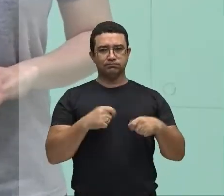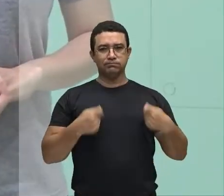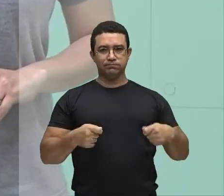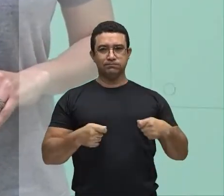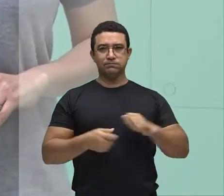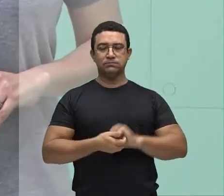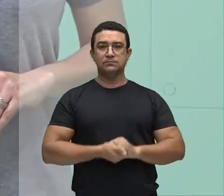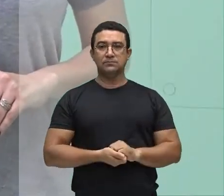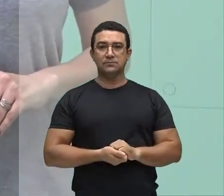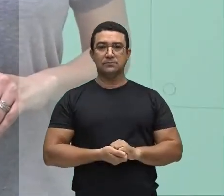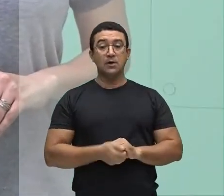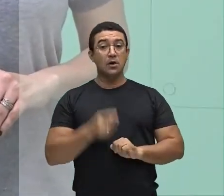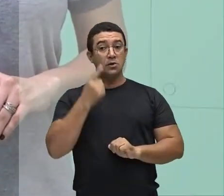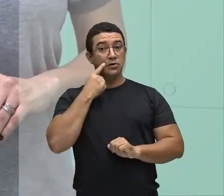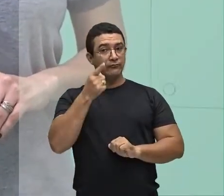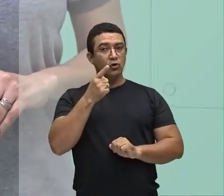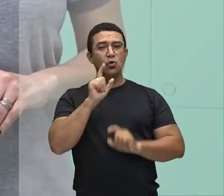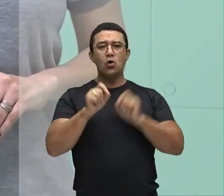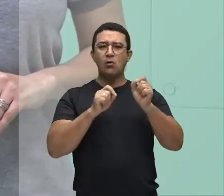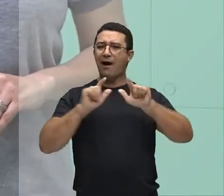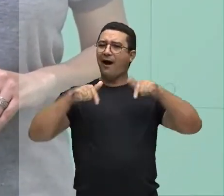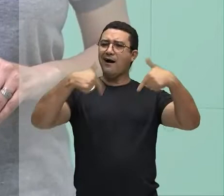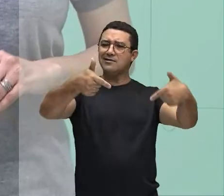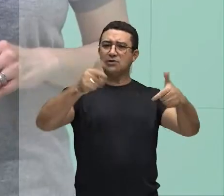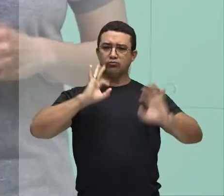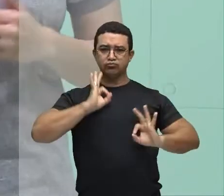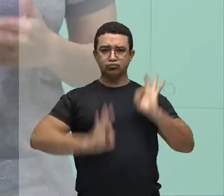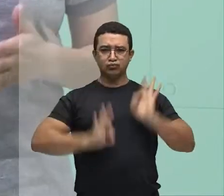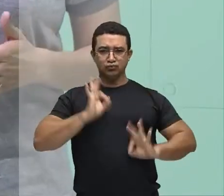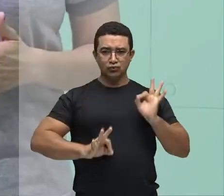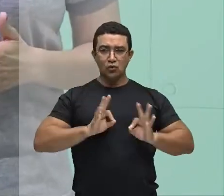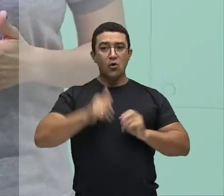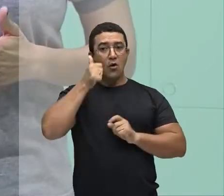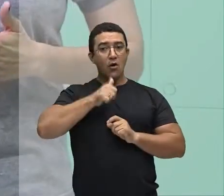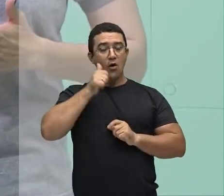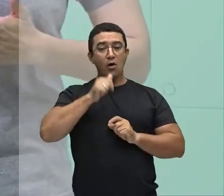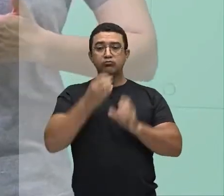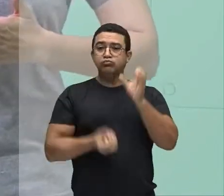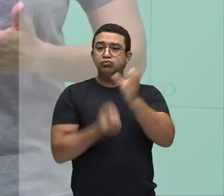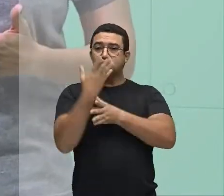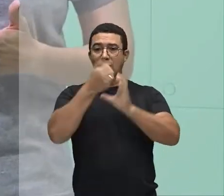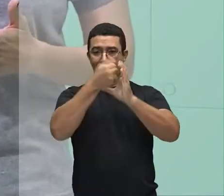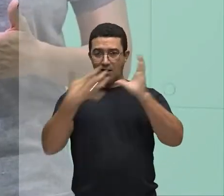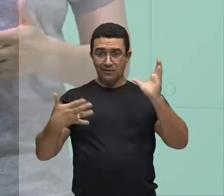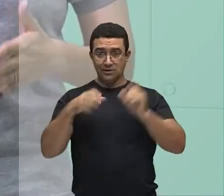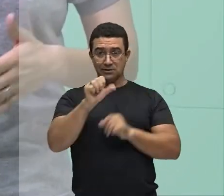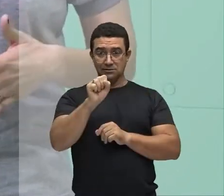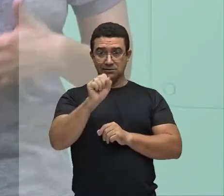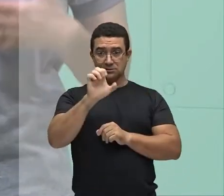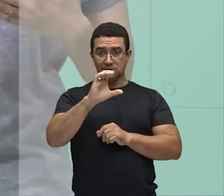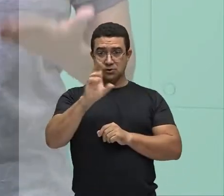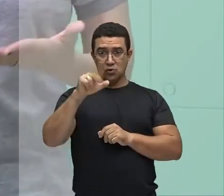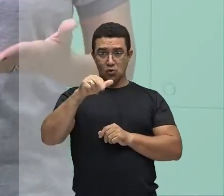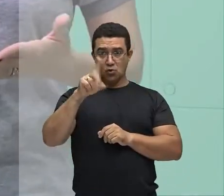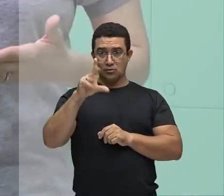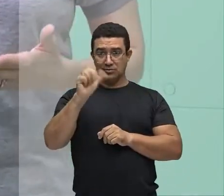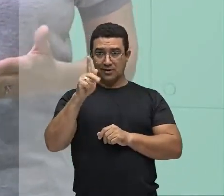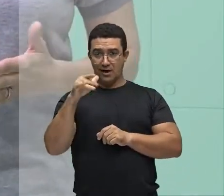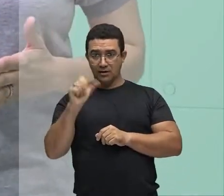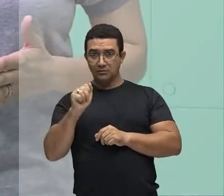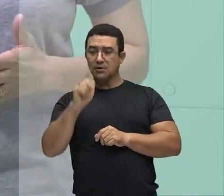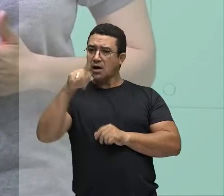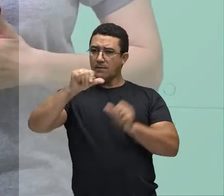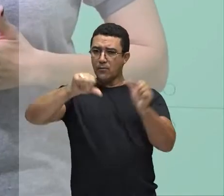Vocês acabaram de ver a ação dos hormônios femininos na formação das características secundárias, né? Que são essas mudanças que a gente